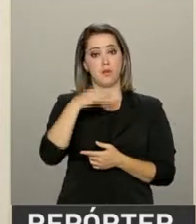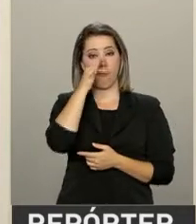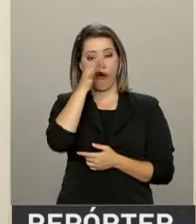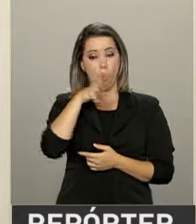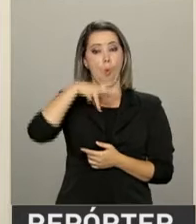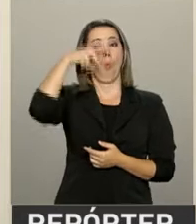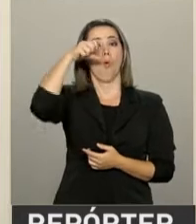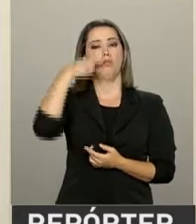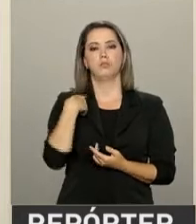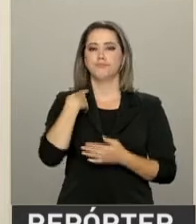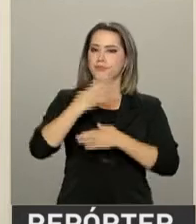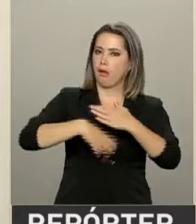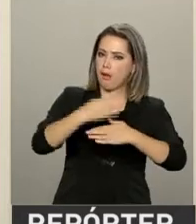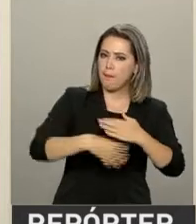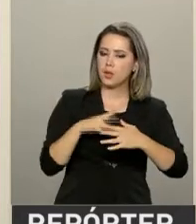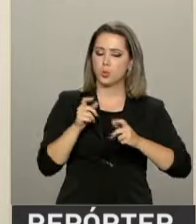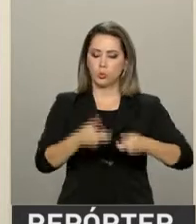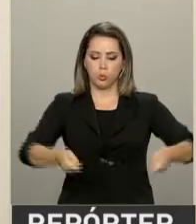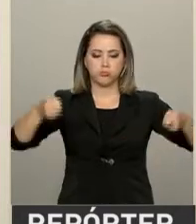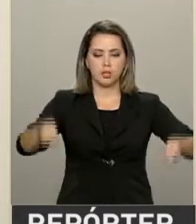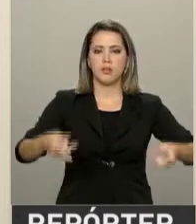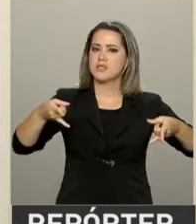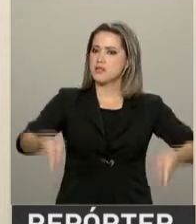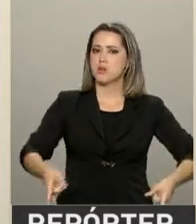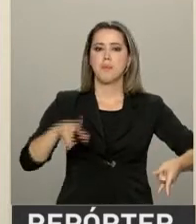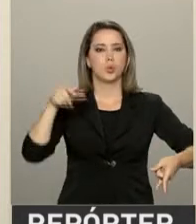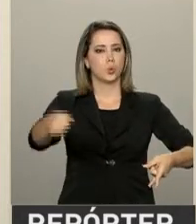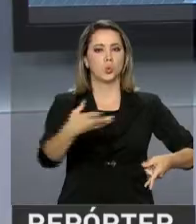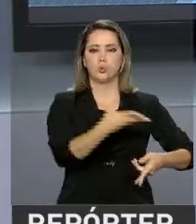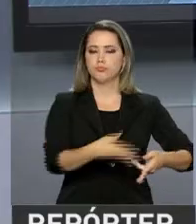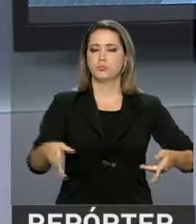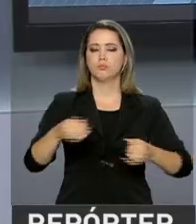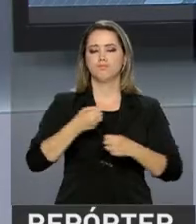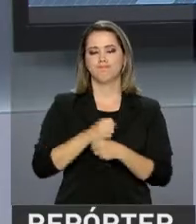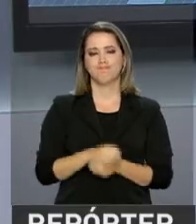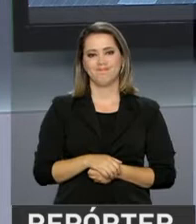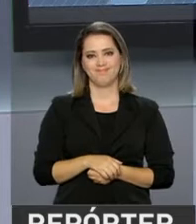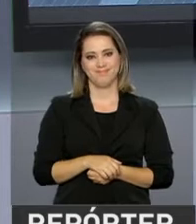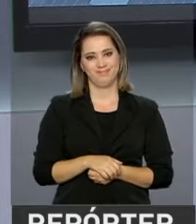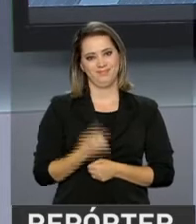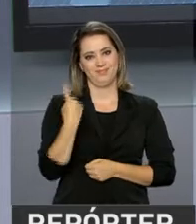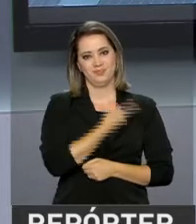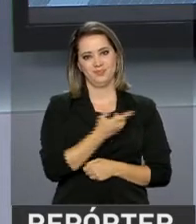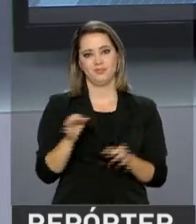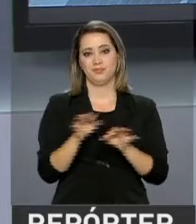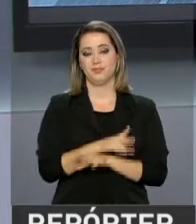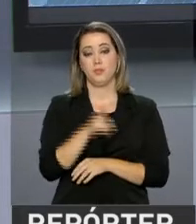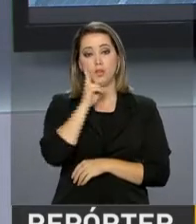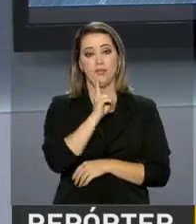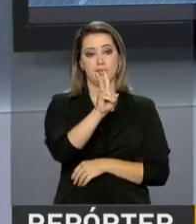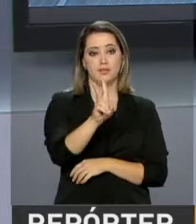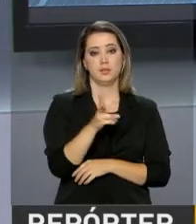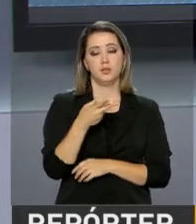encapar colchão, encapar travesseiro, né? Limpar a casa antes de dormir. Esta edição termina aqui e